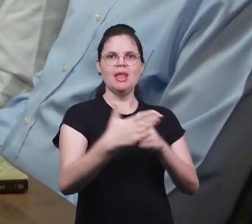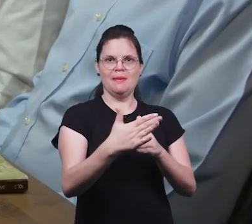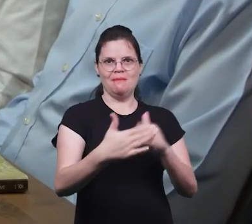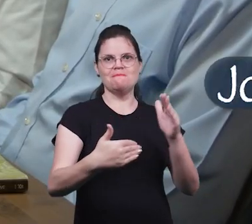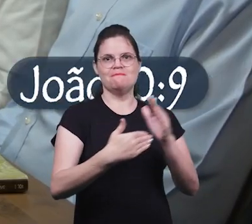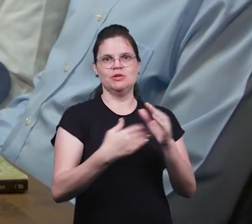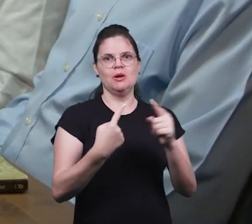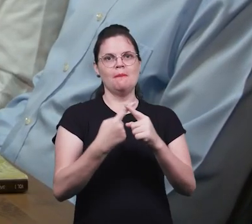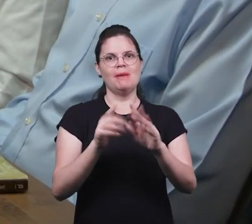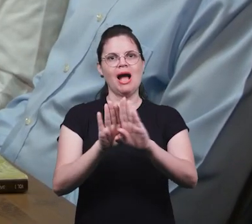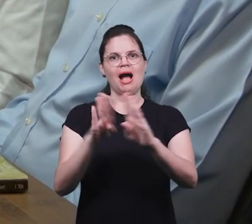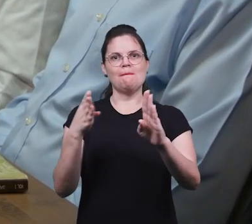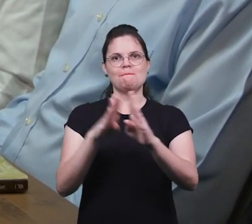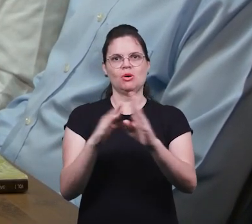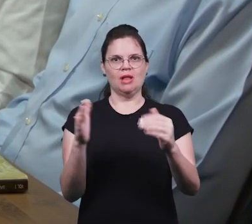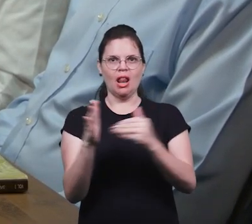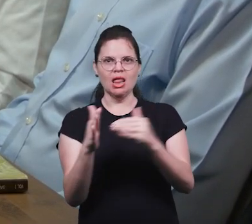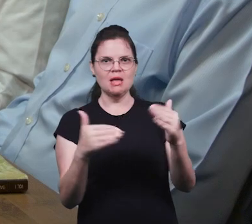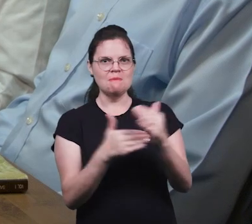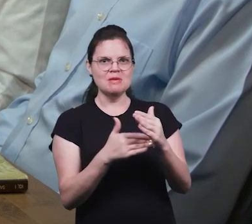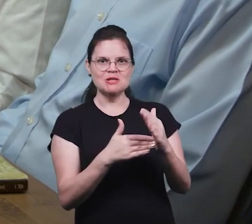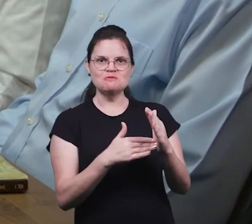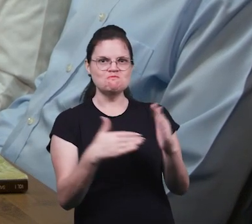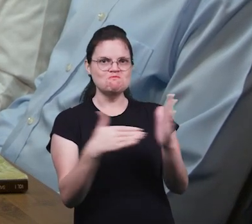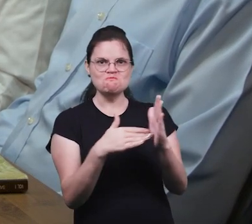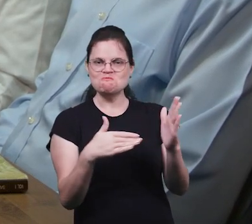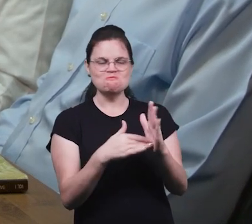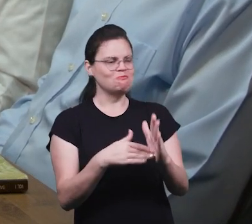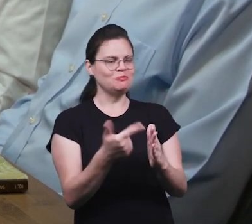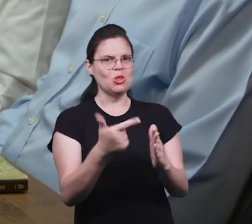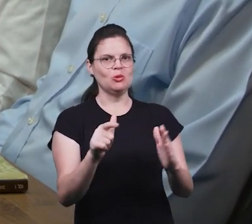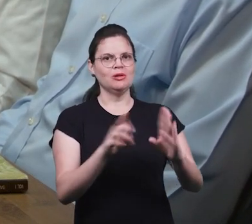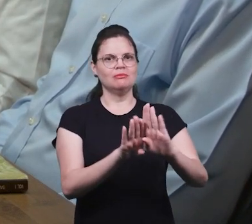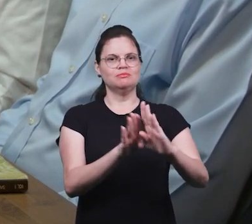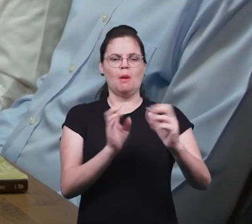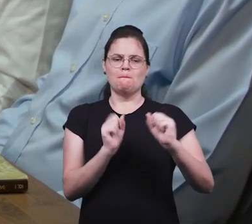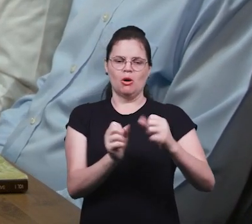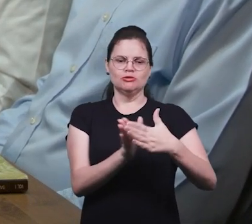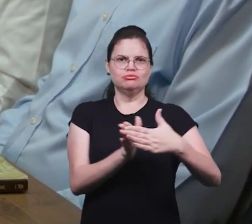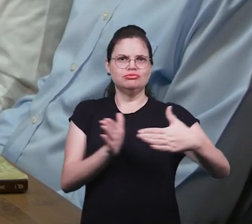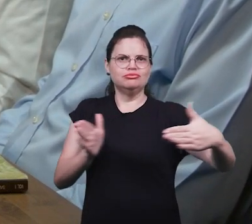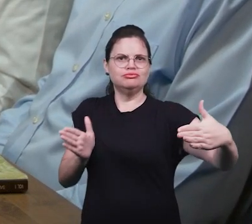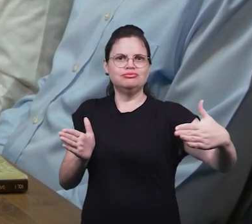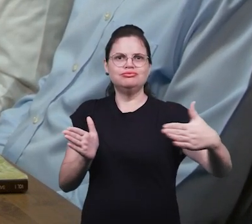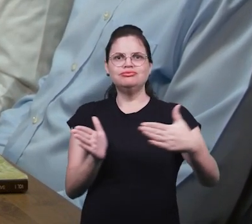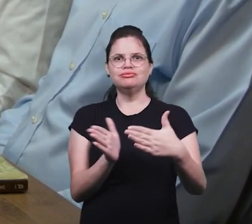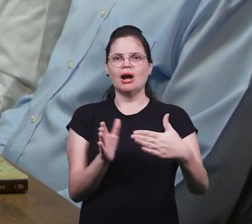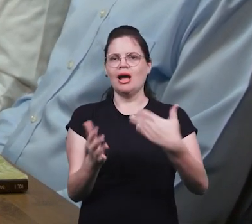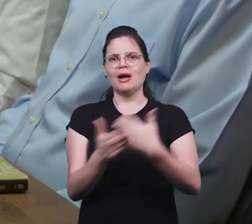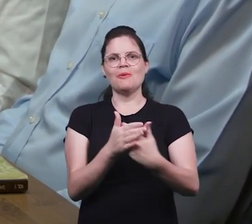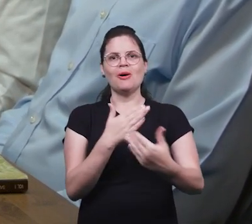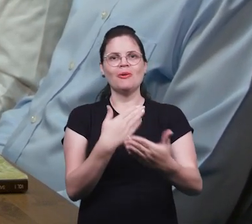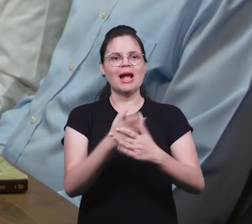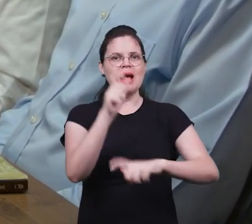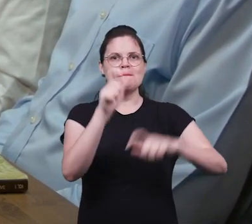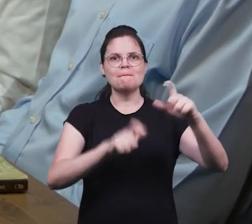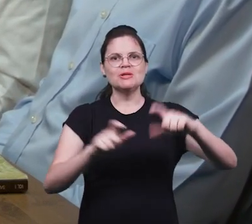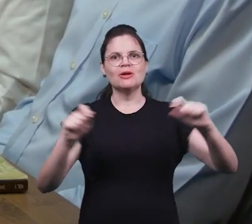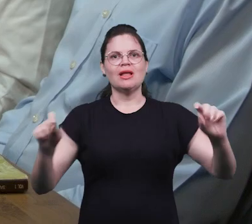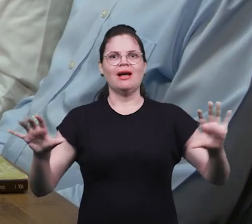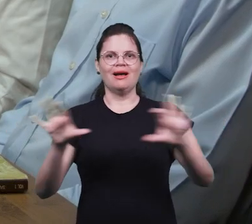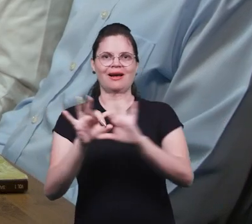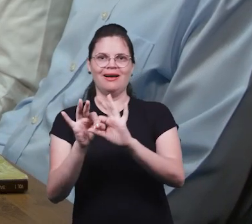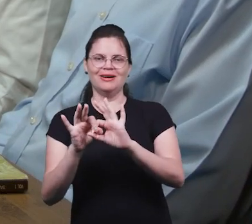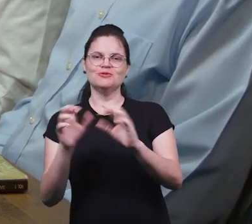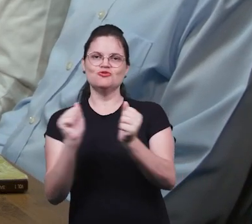Jesus disse isso, eu sou a porta, né? Quem entrar por mim, salvar-se-á. Então a porta da arca era a salvação